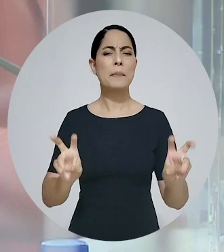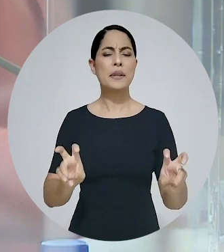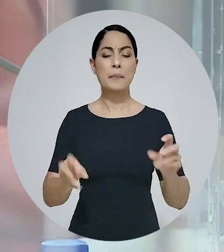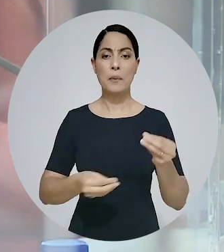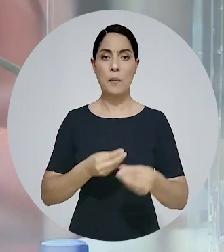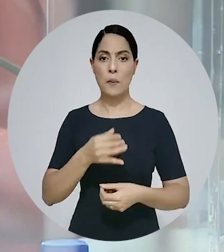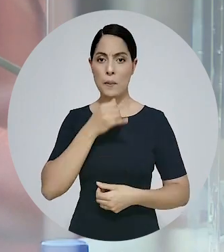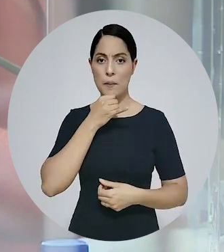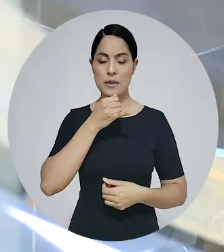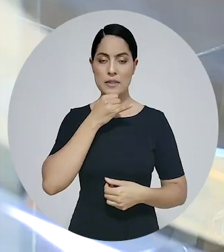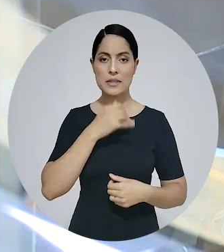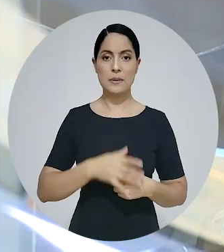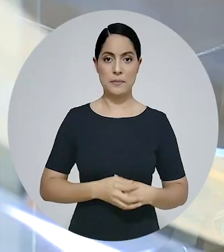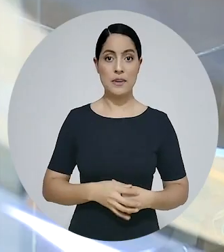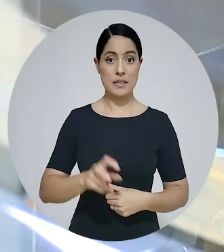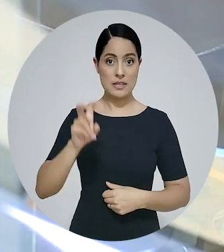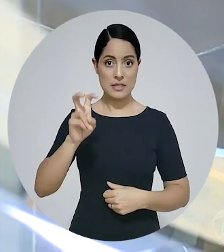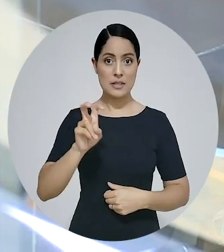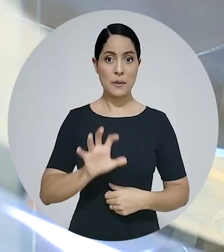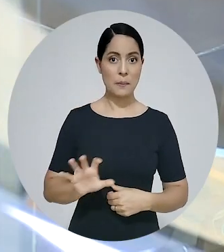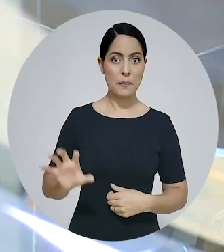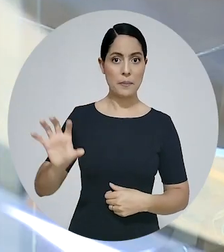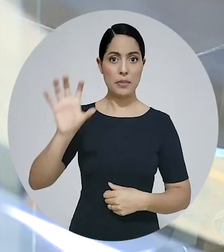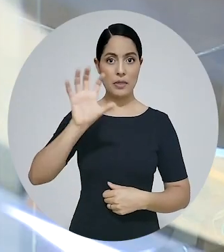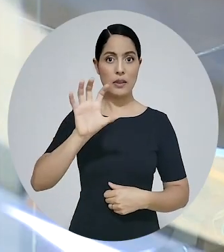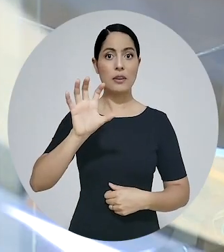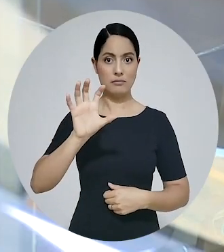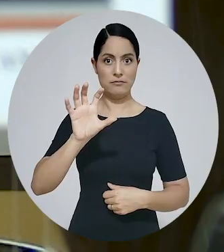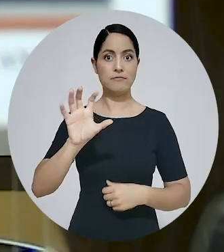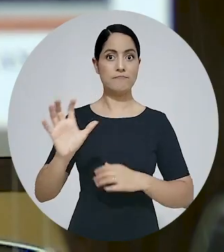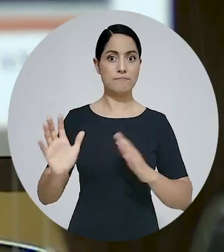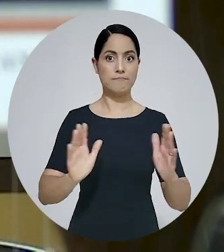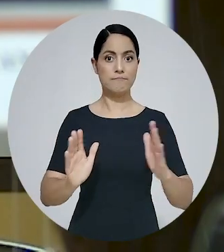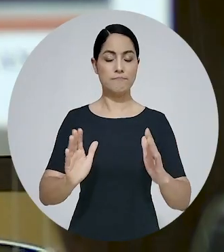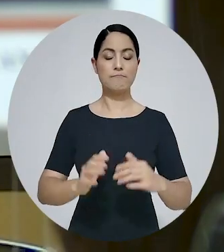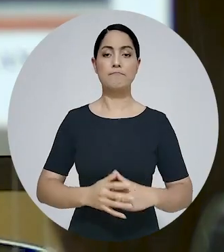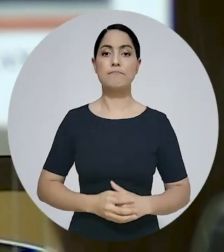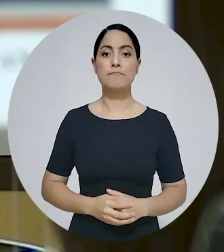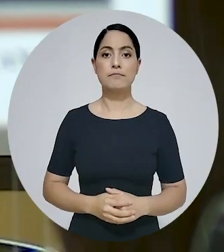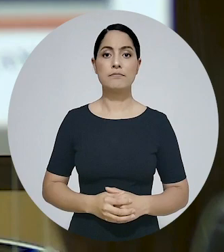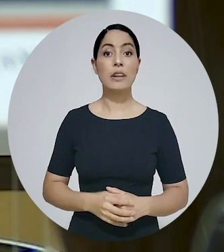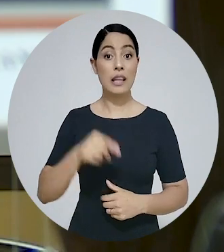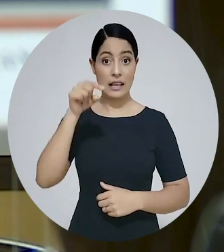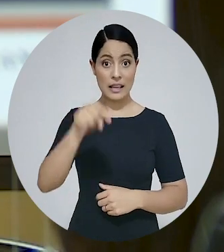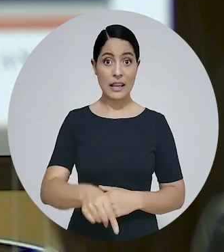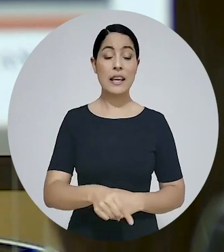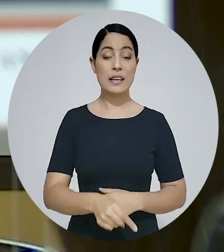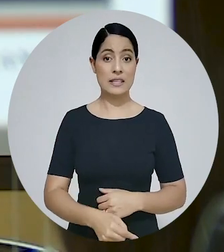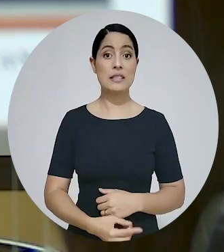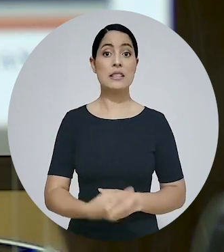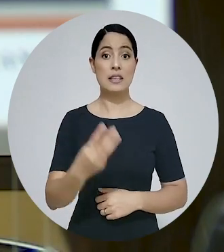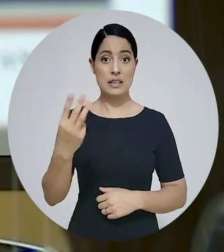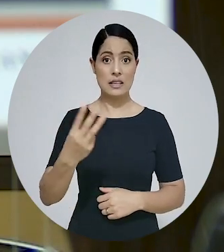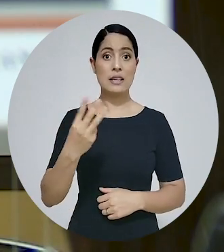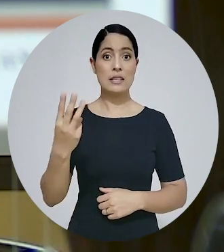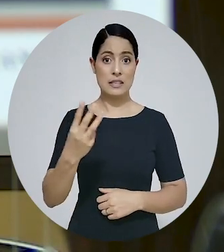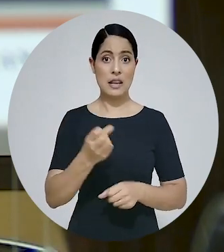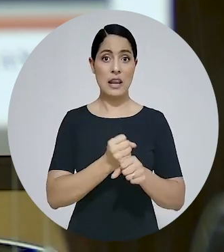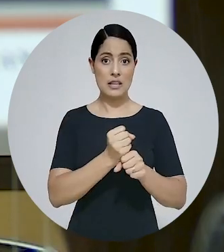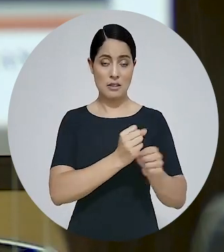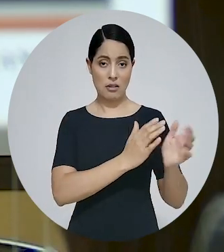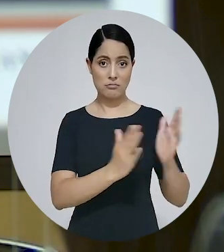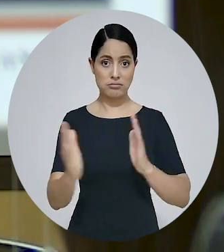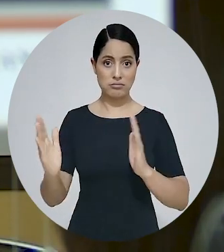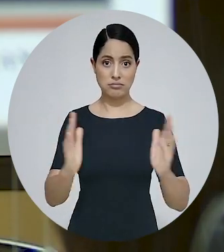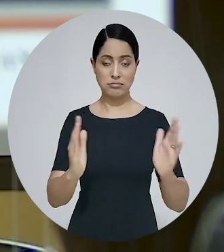realização de eleições virtuais em 5 seccionais da OAB. Neste triênio, neste escrutínio deste ano, a